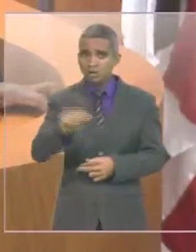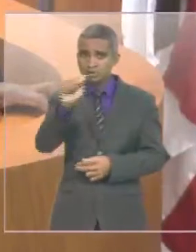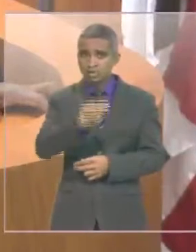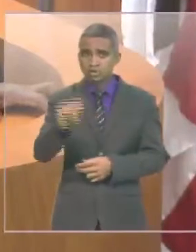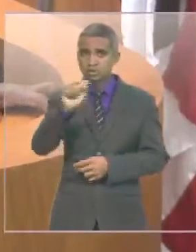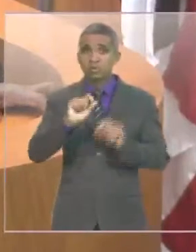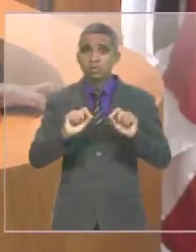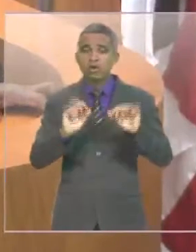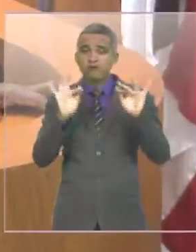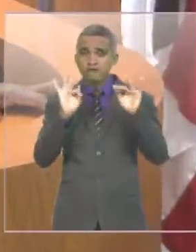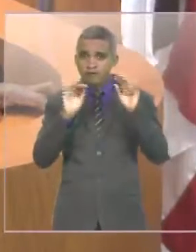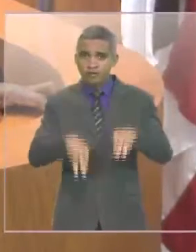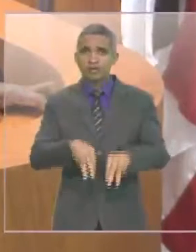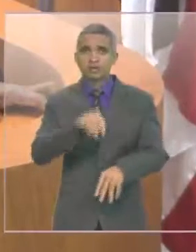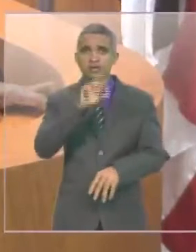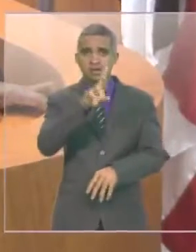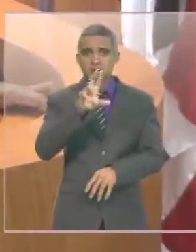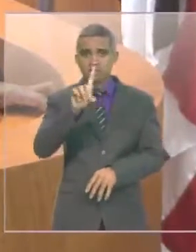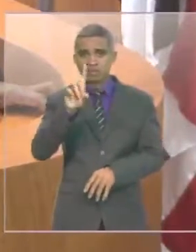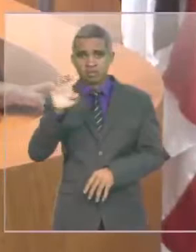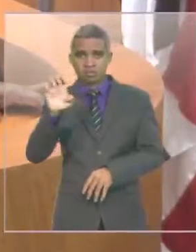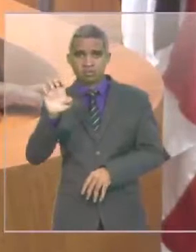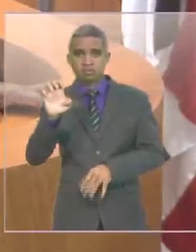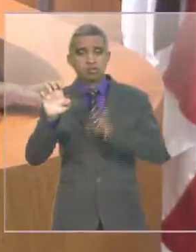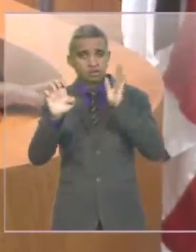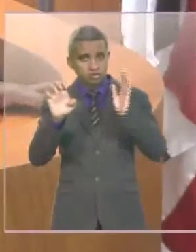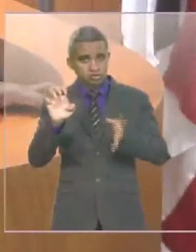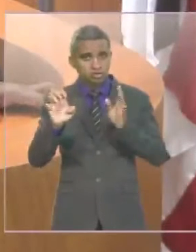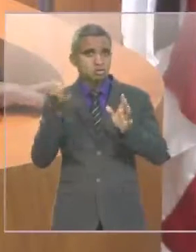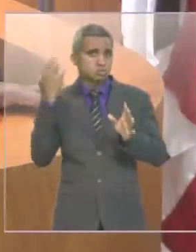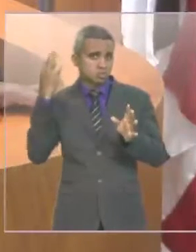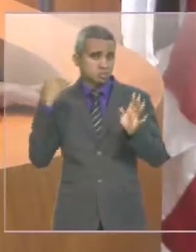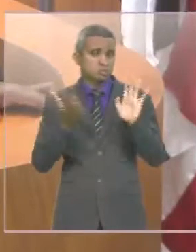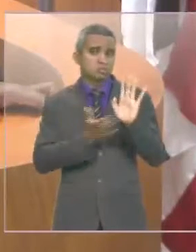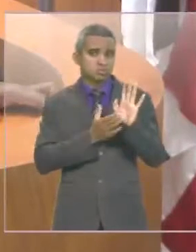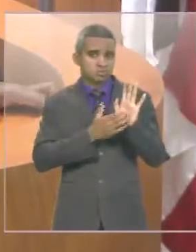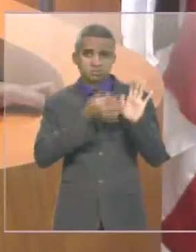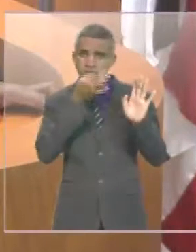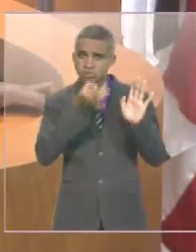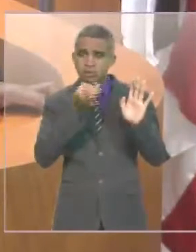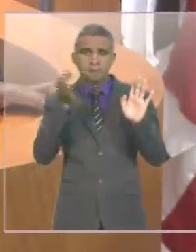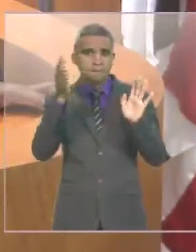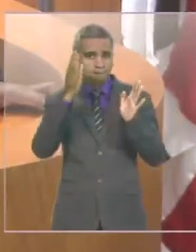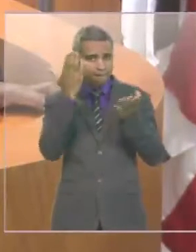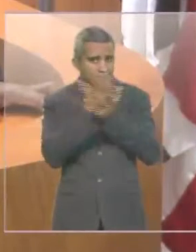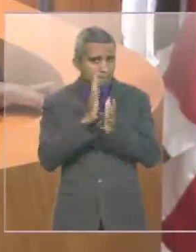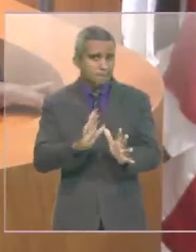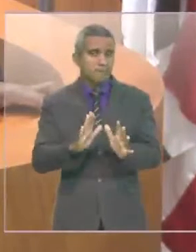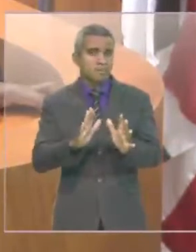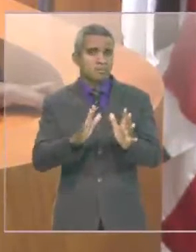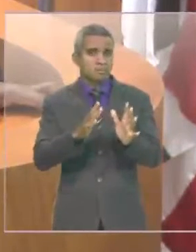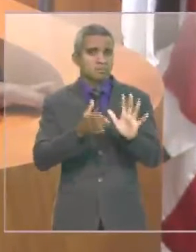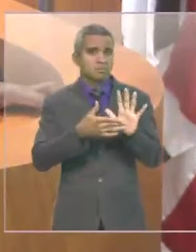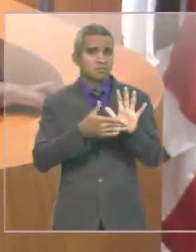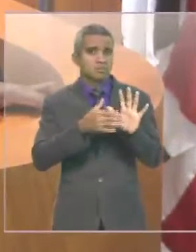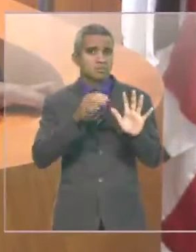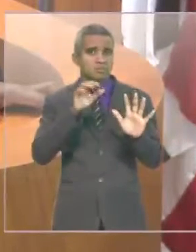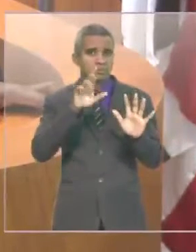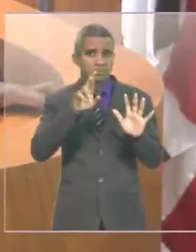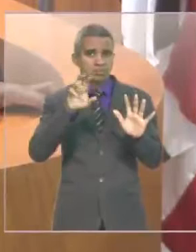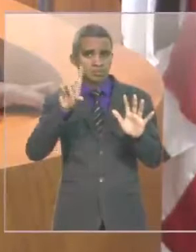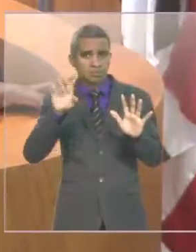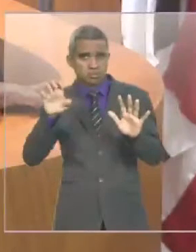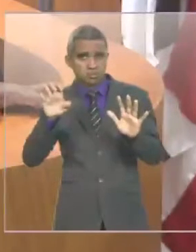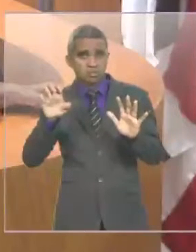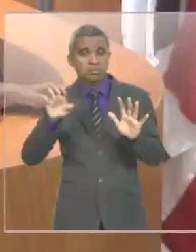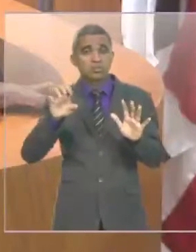rbd nós já fizemos essa indicação que na casa e eu quero anunciar que na sexta na quarta feira